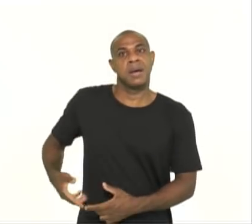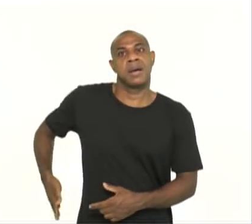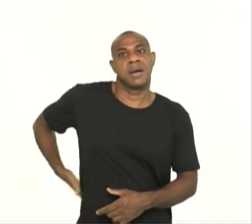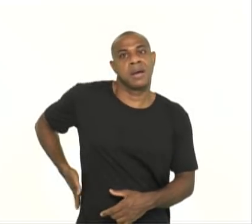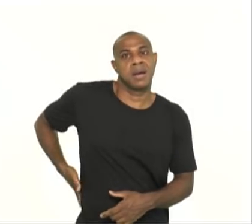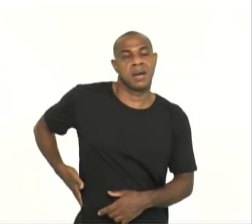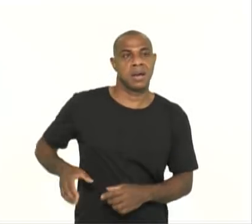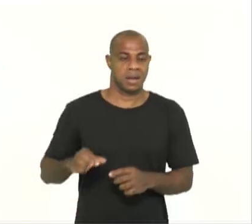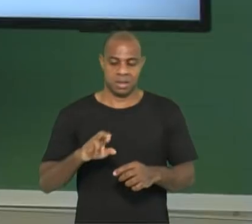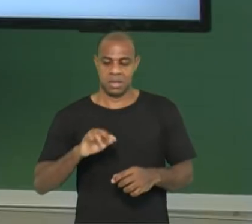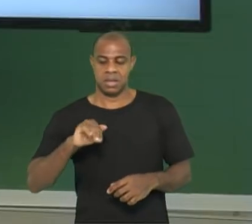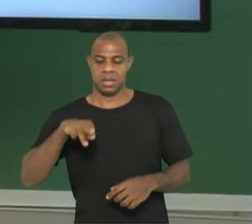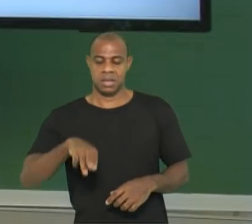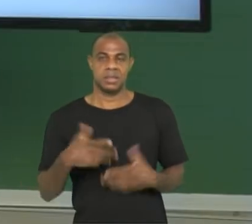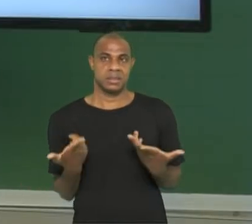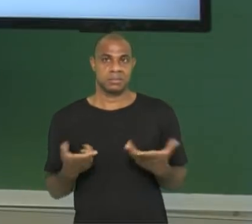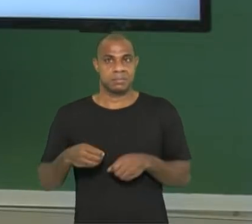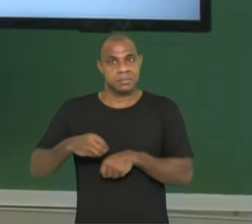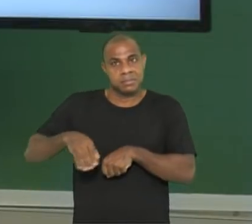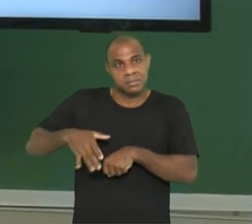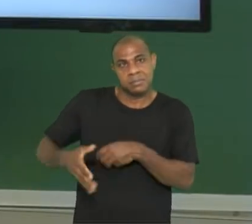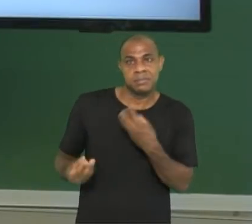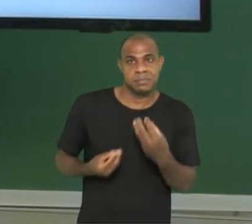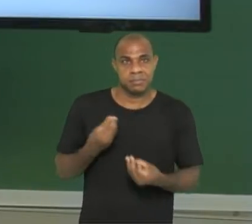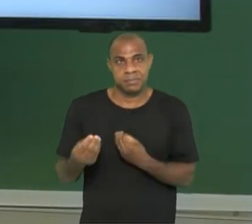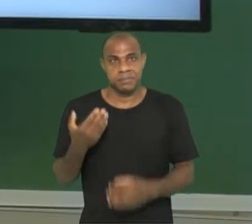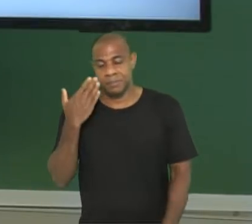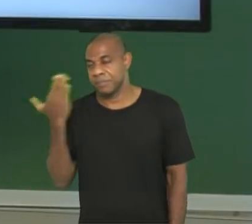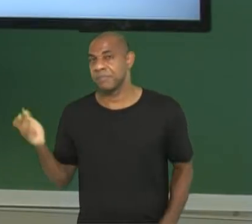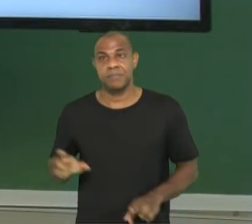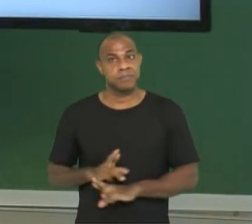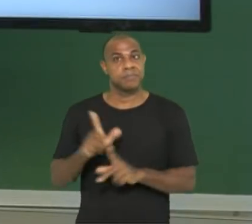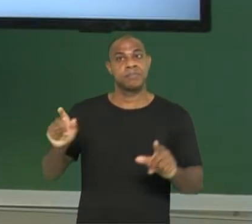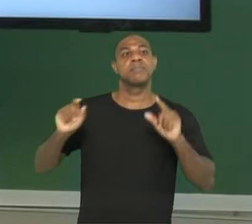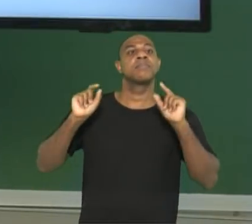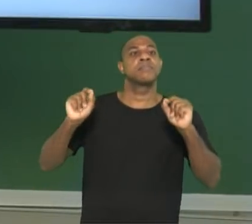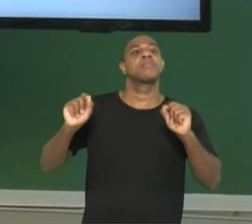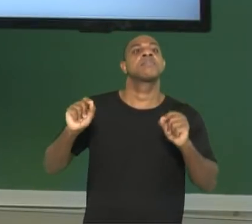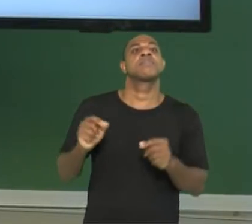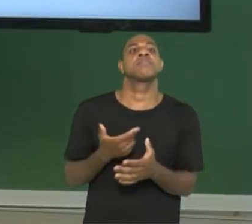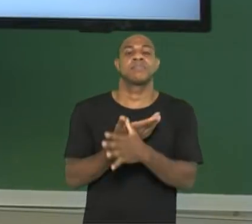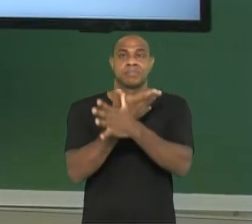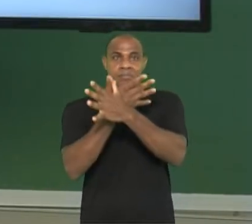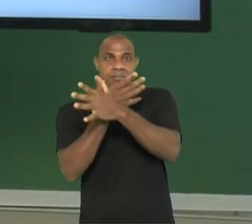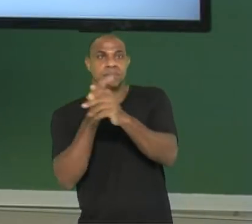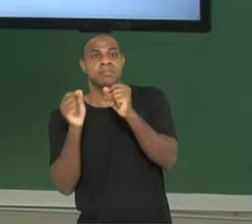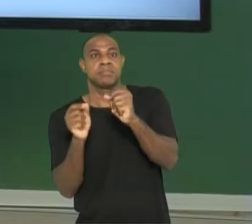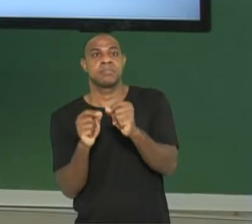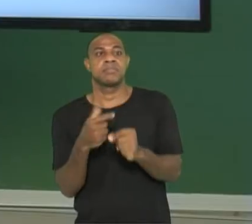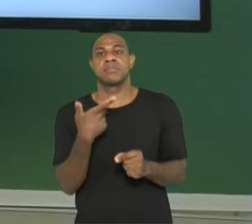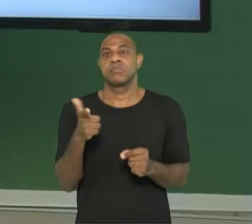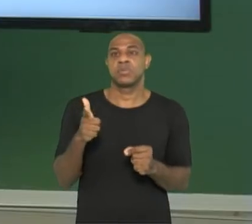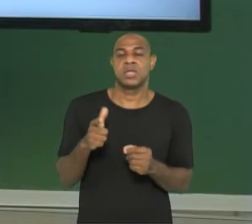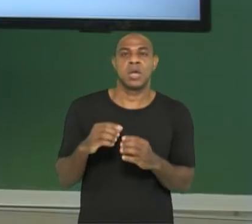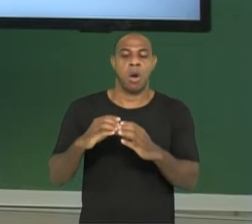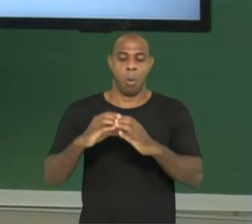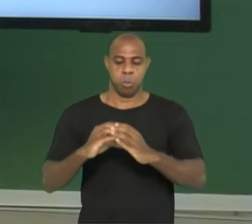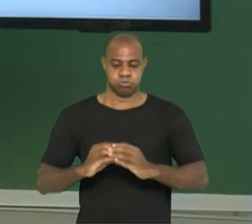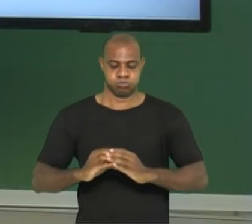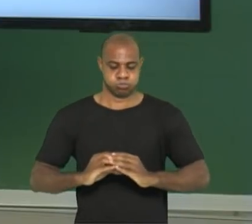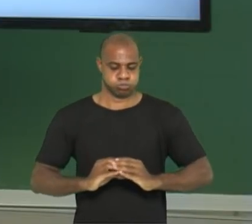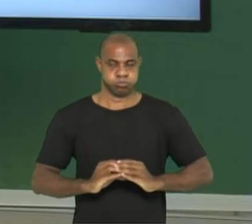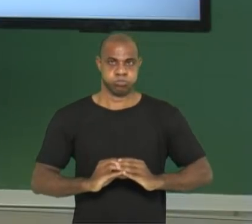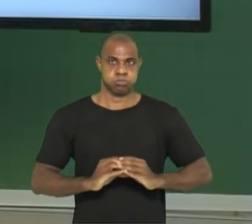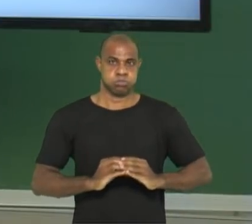substância que vai excretar. A principal diferença é que nas aves elas não têm uma bexiga para